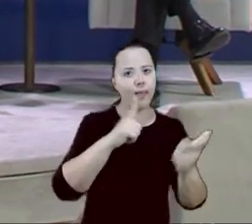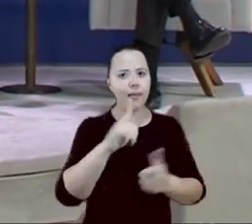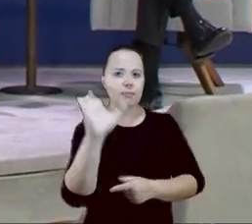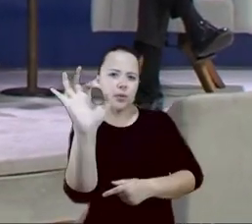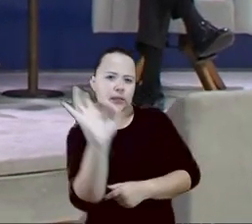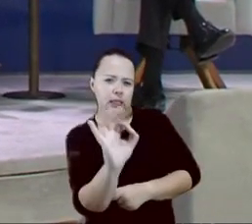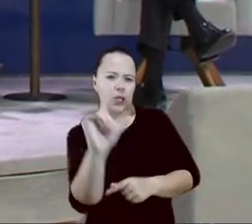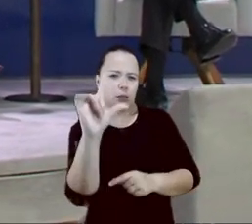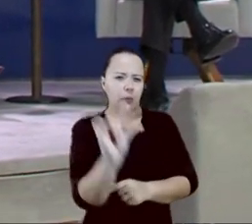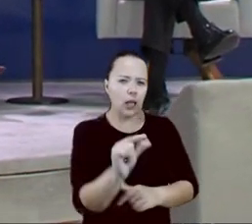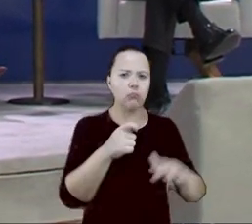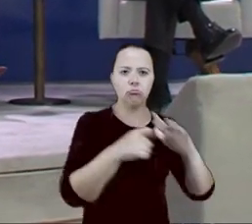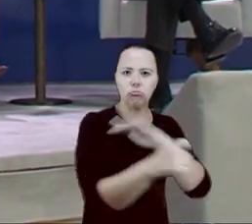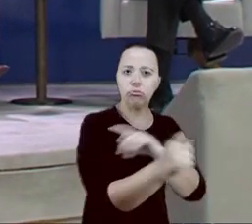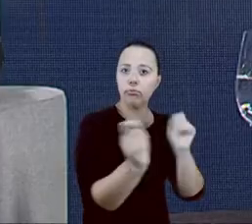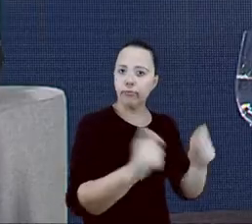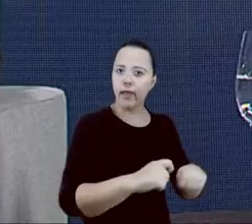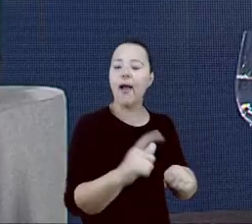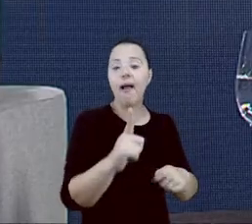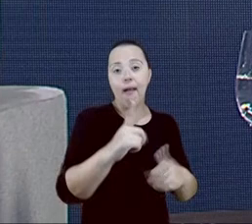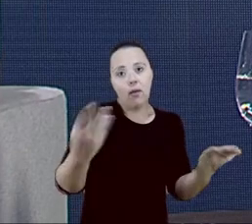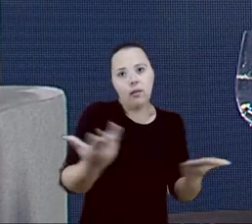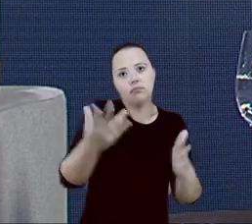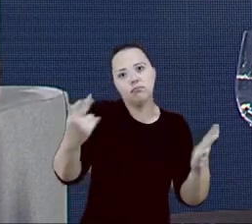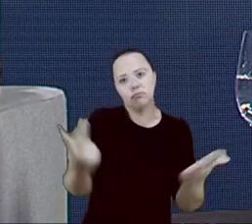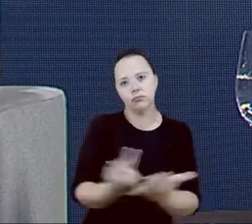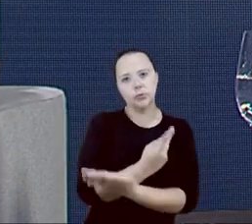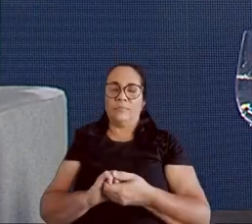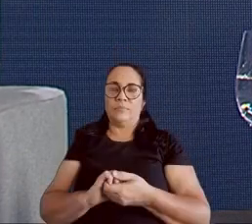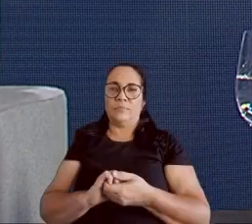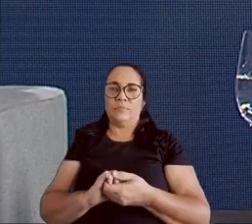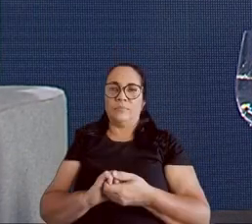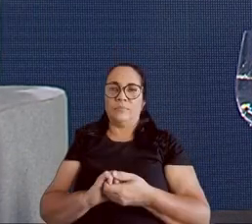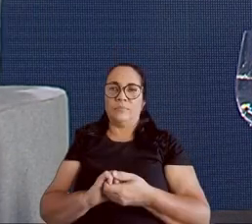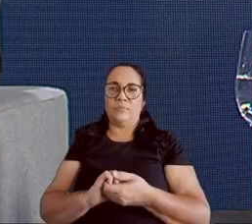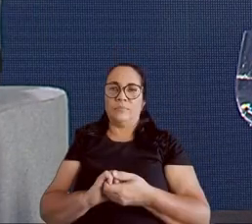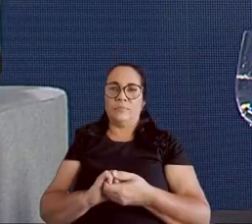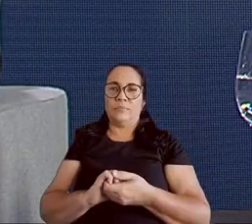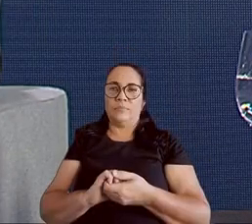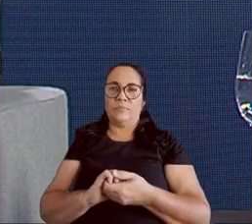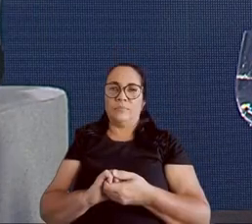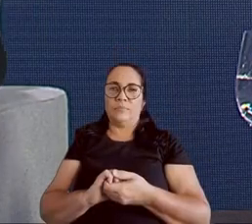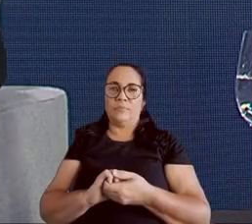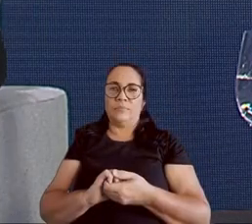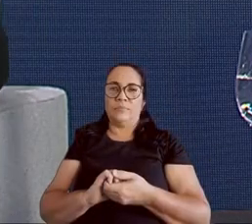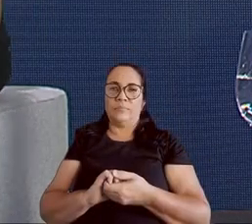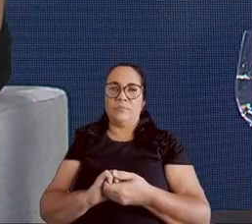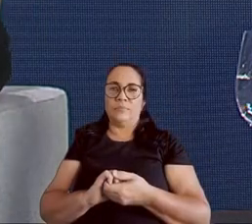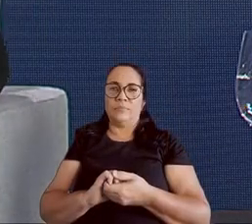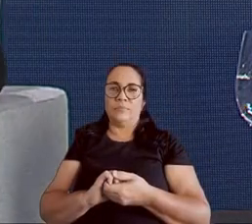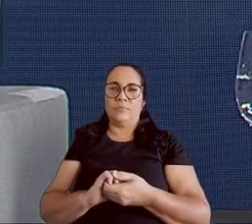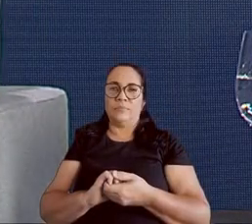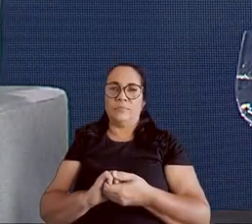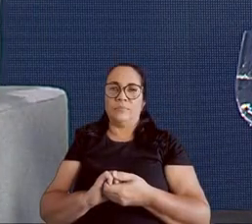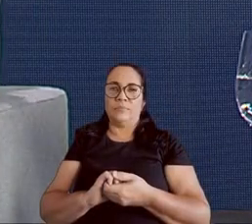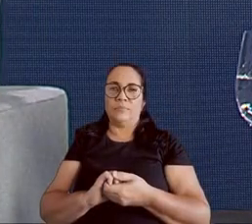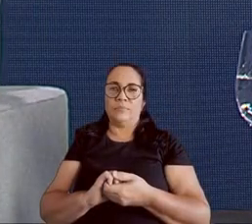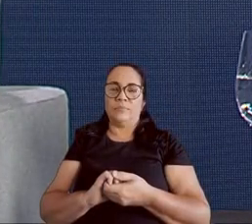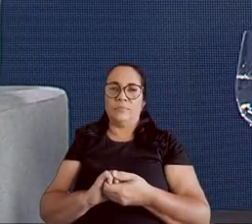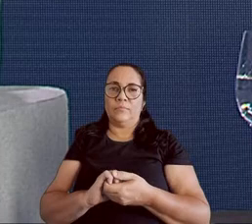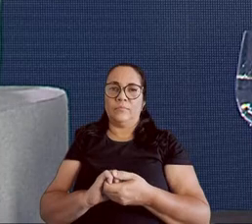Esse foi um negócio que você fez e acabou né e de fato a gente viu depois do evento né do anúncio